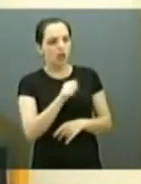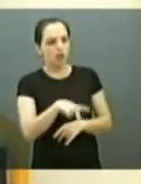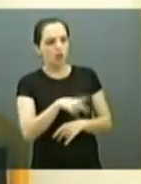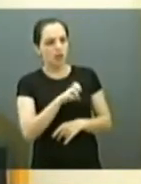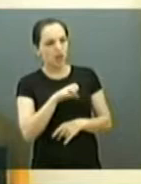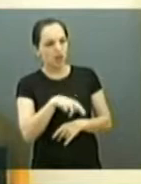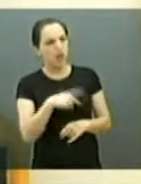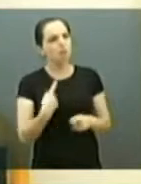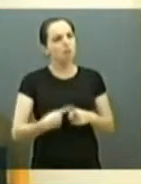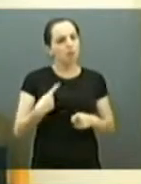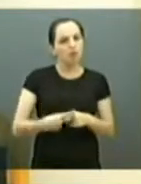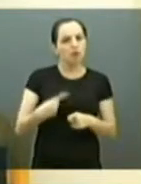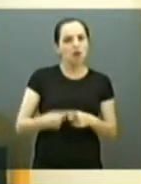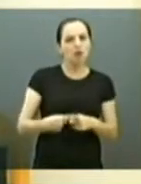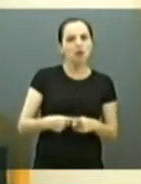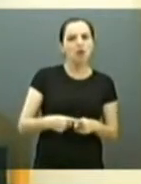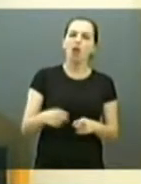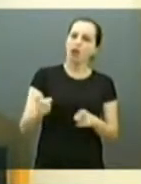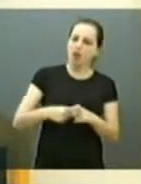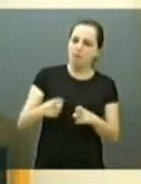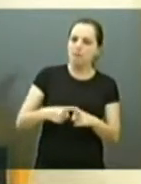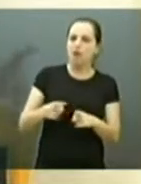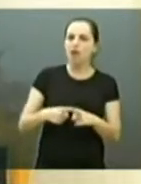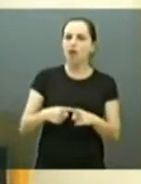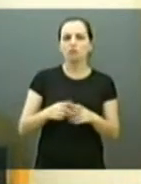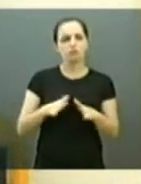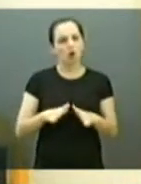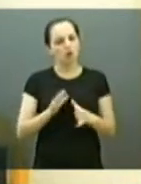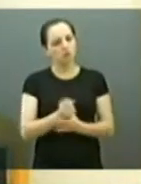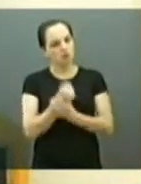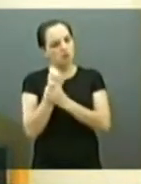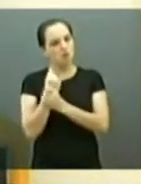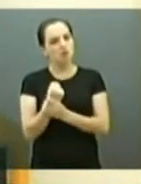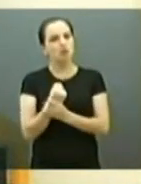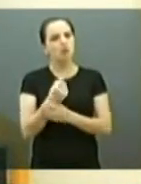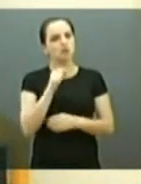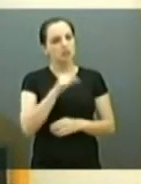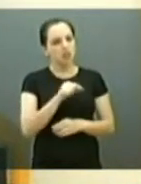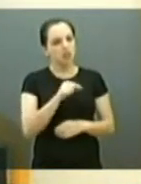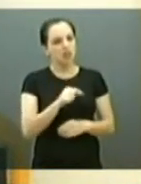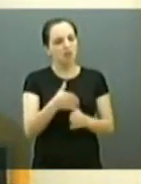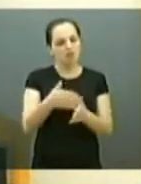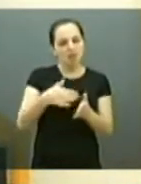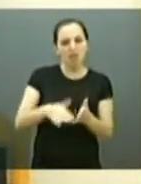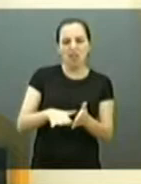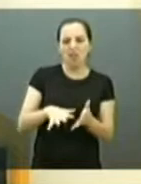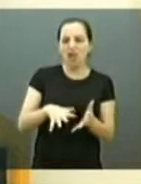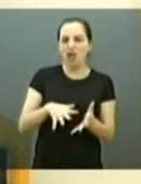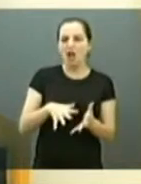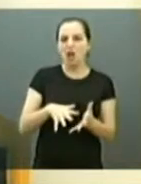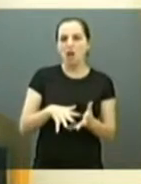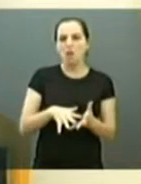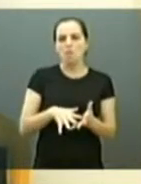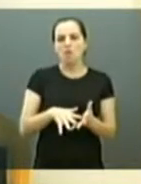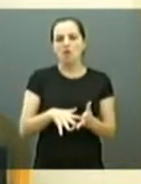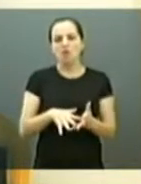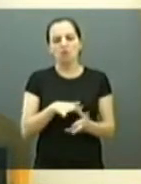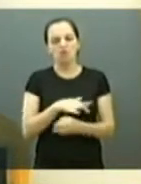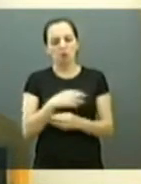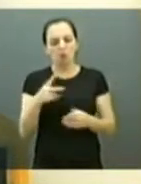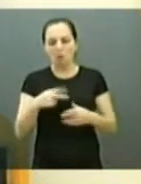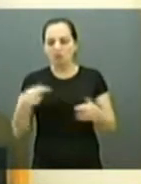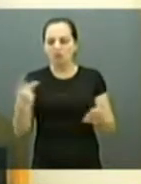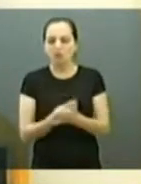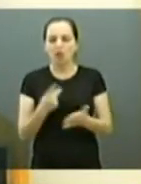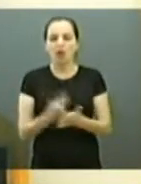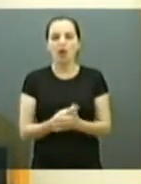fazer isso? O Lapena é médico. Puxa, eu confiava nele, nessa Câmara ninguém presta. Essa Câmara realmente é um bordel. E coisas